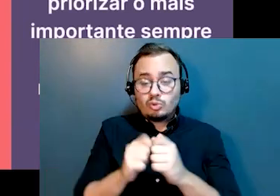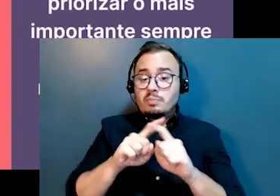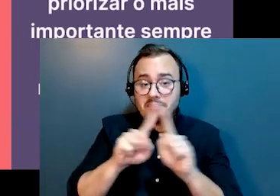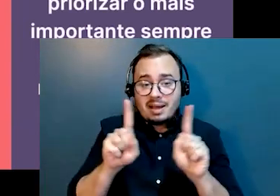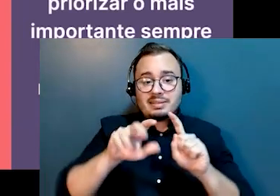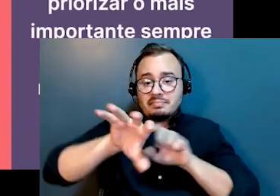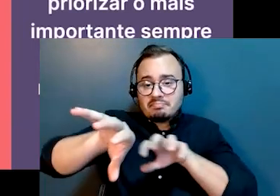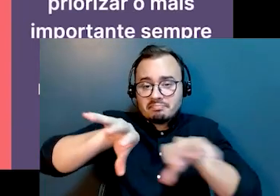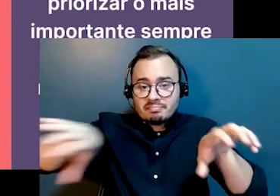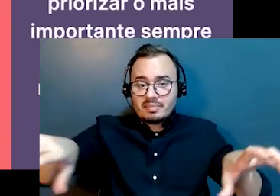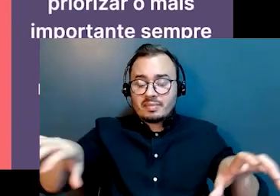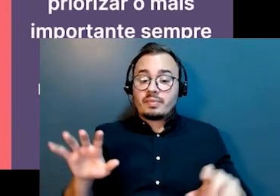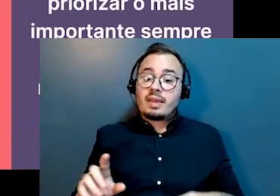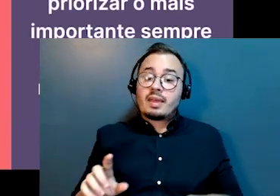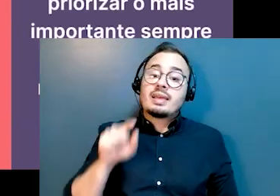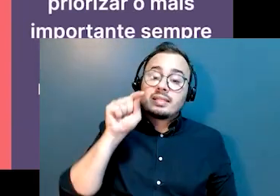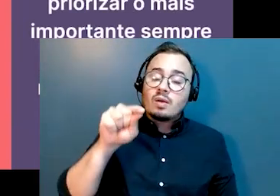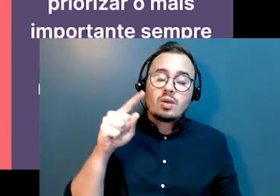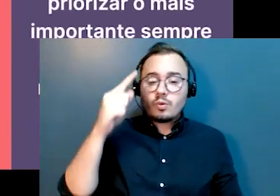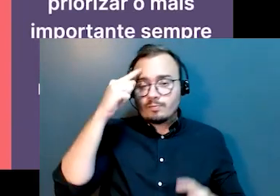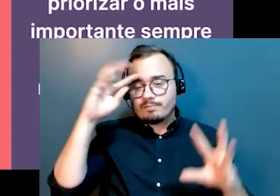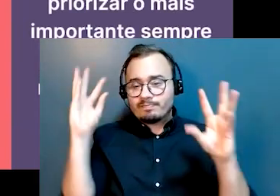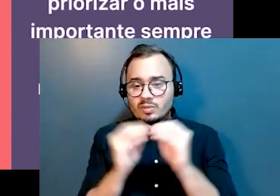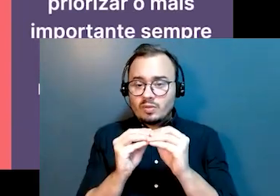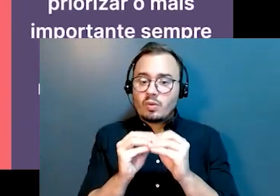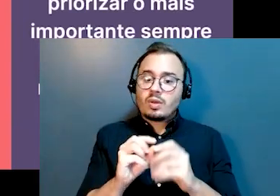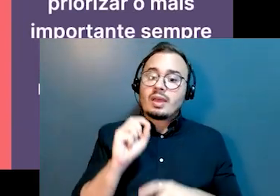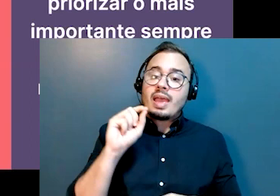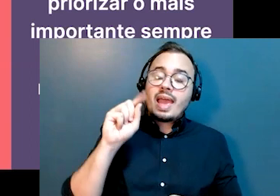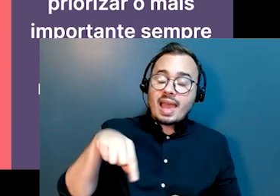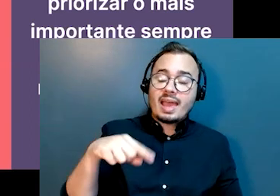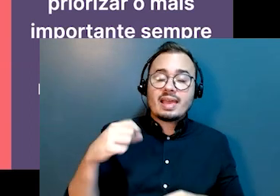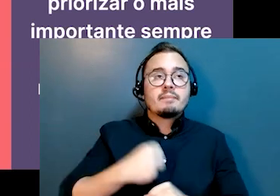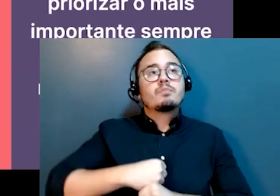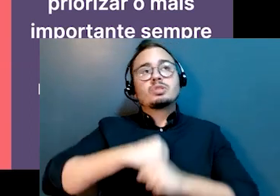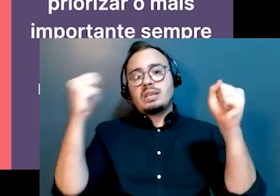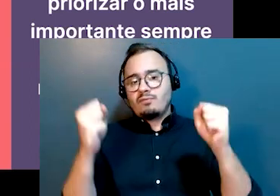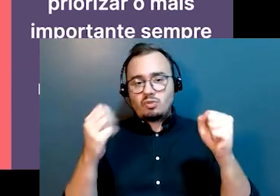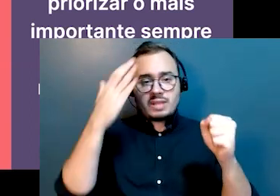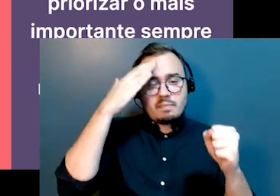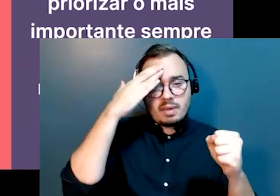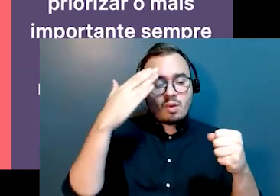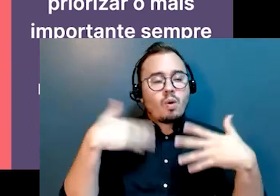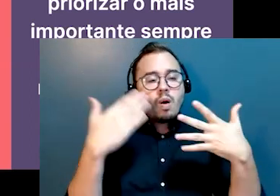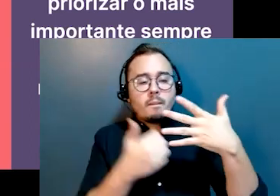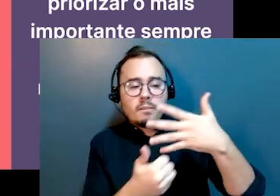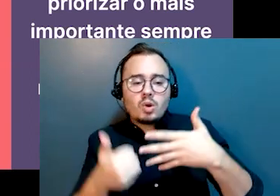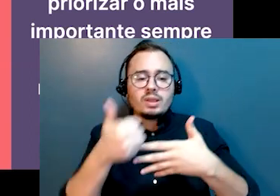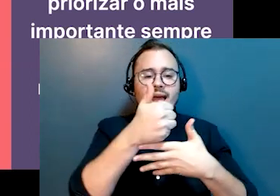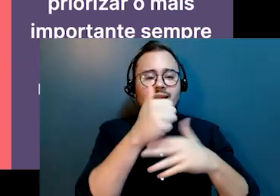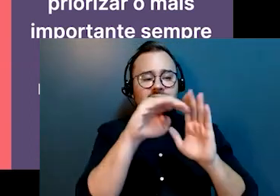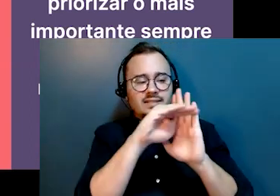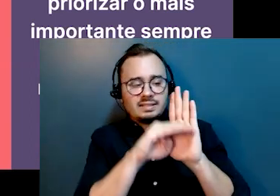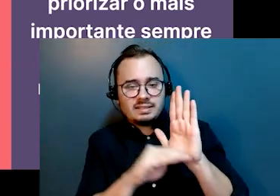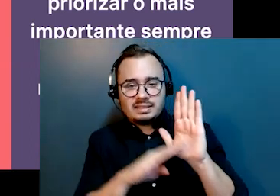impossível priorizar sempre o mais importante num time muito especialista, porque em algum momento vai ocorrer bloqueio, em algum momento alguém vai ficar